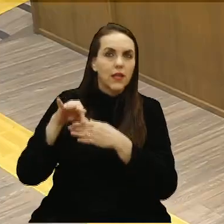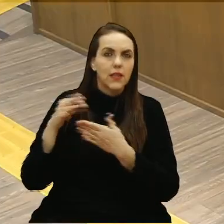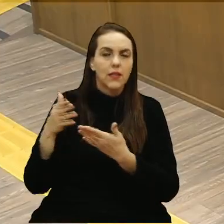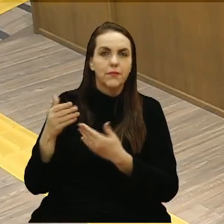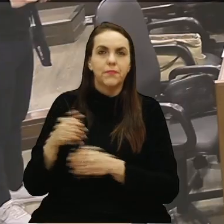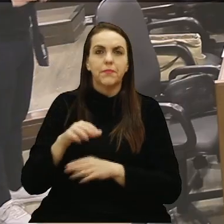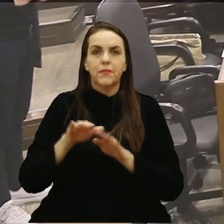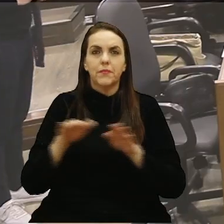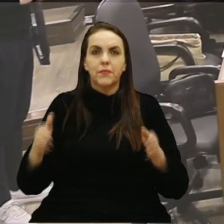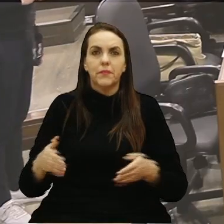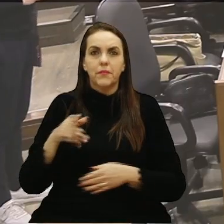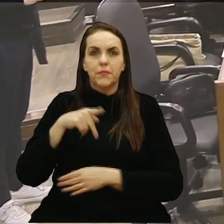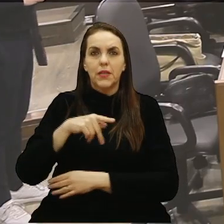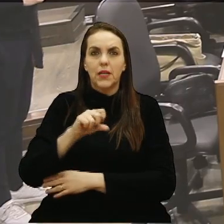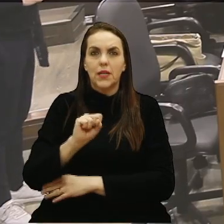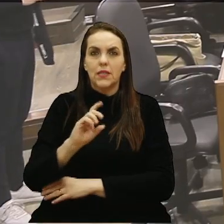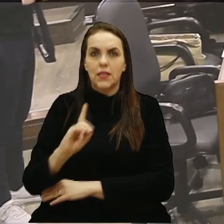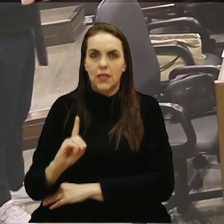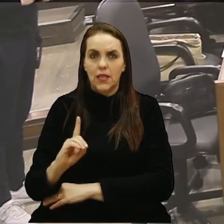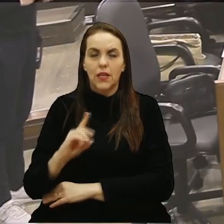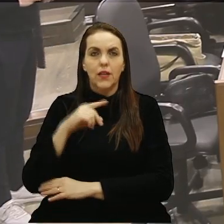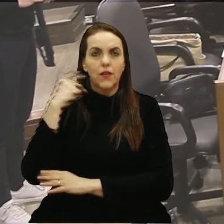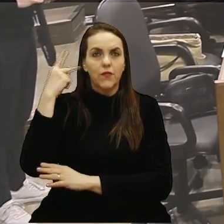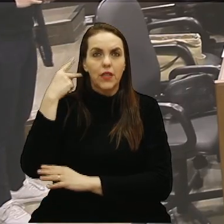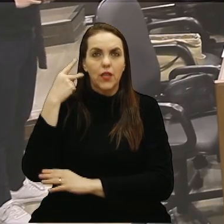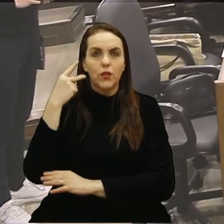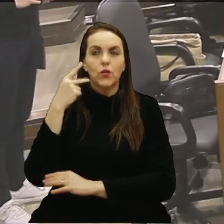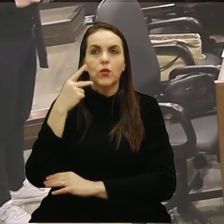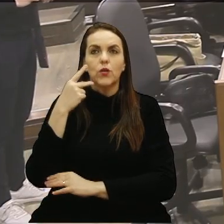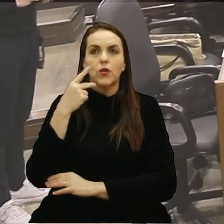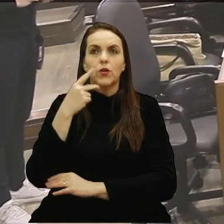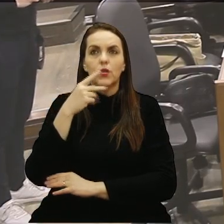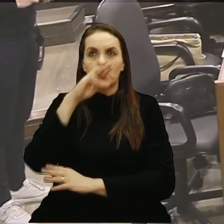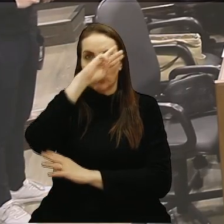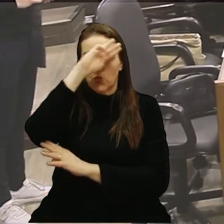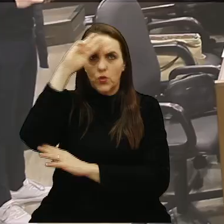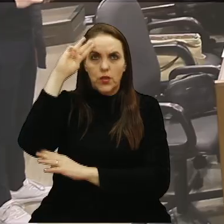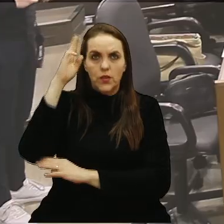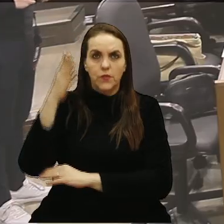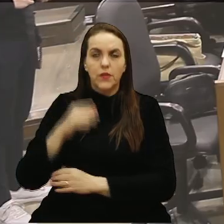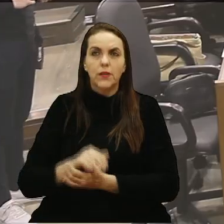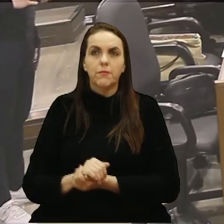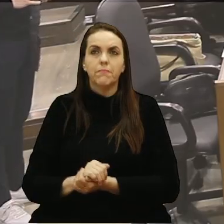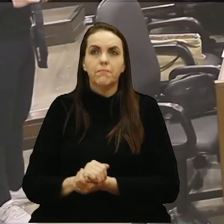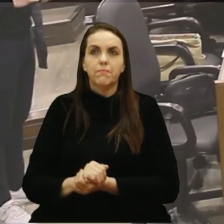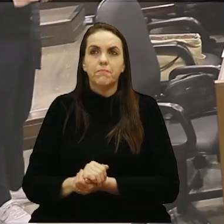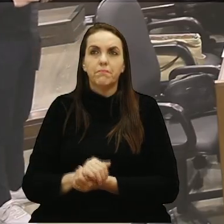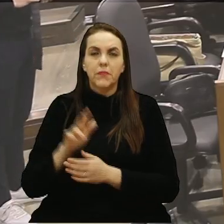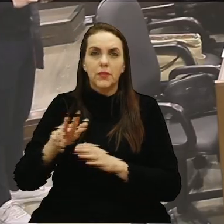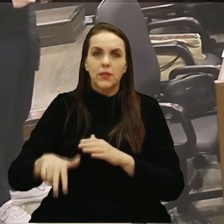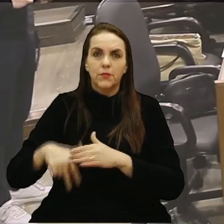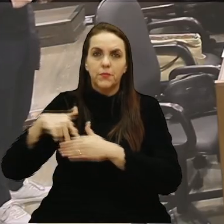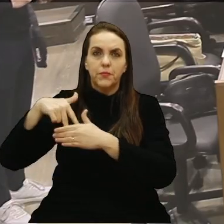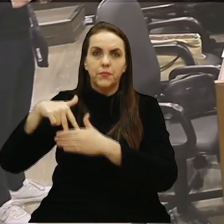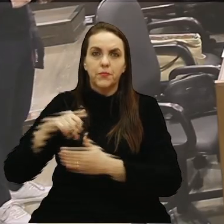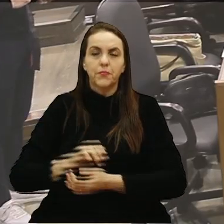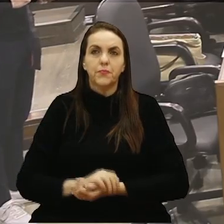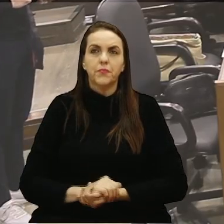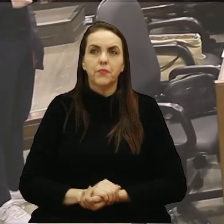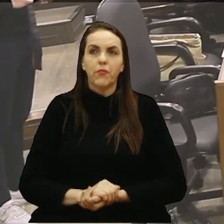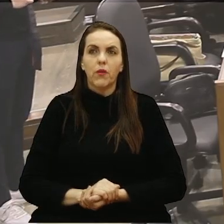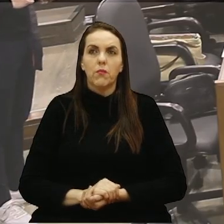do PSD, vereador Juliano Valim. Declaração de líder do PL. Da tribuna.